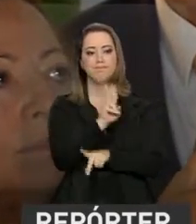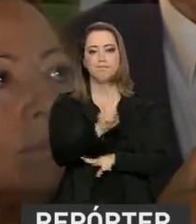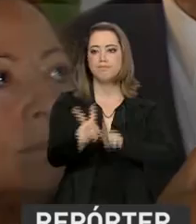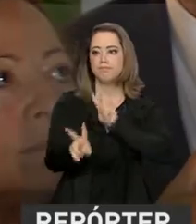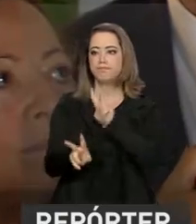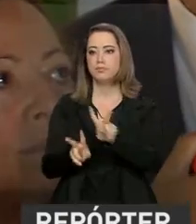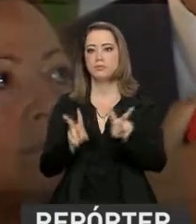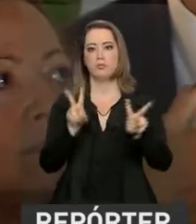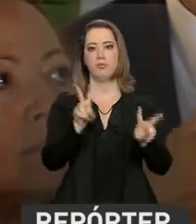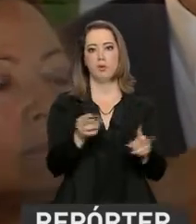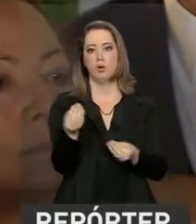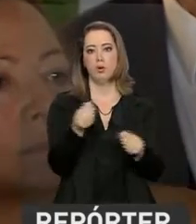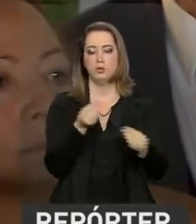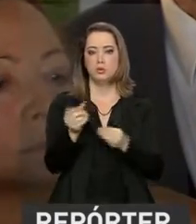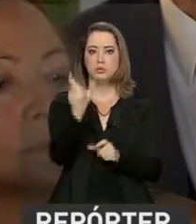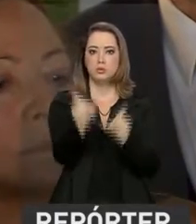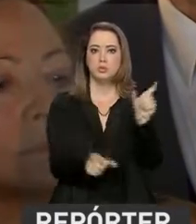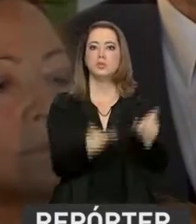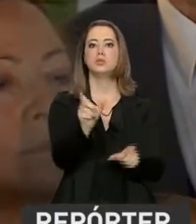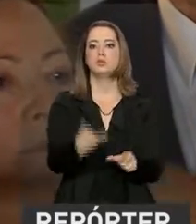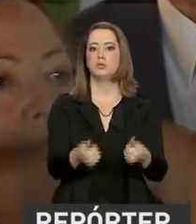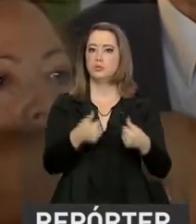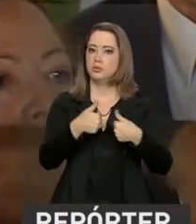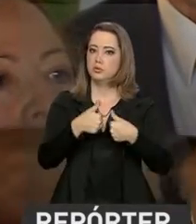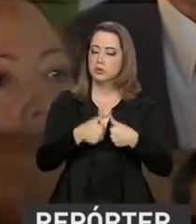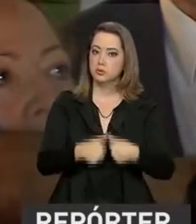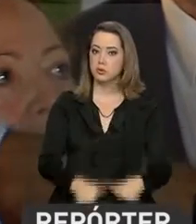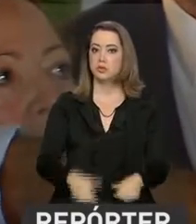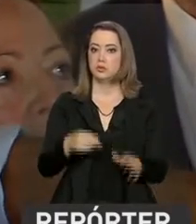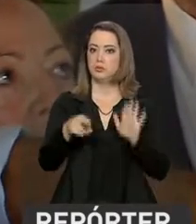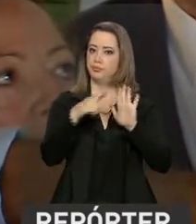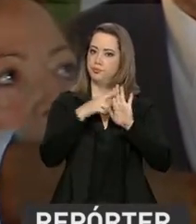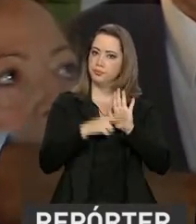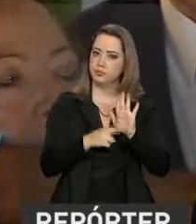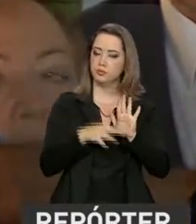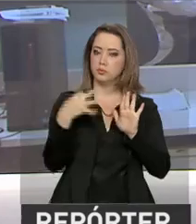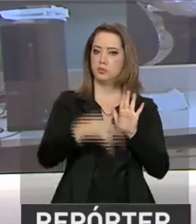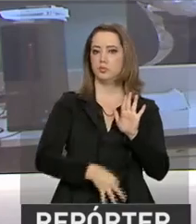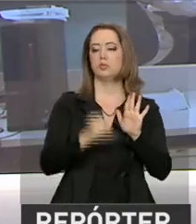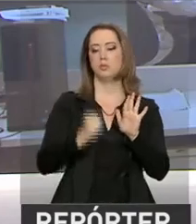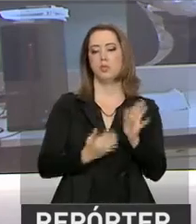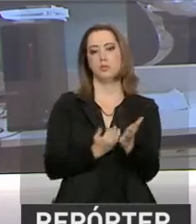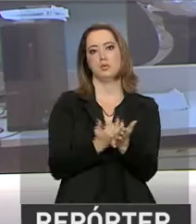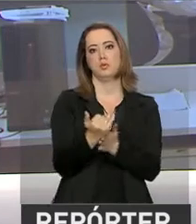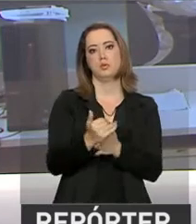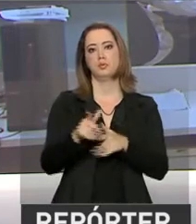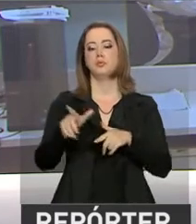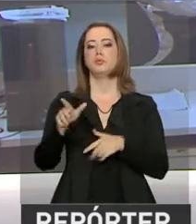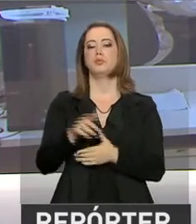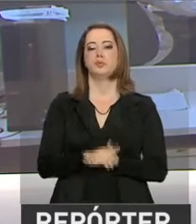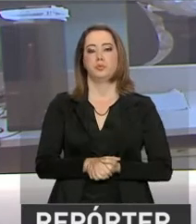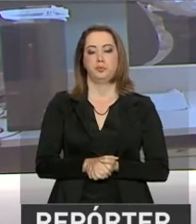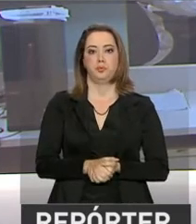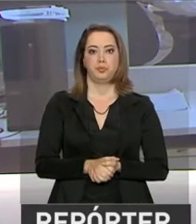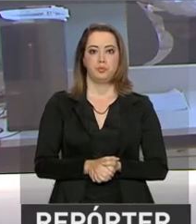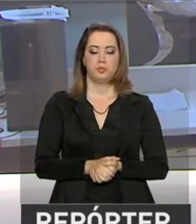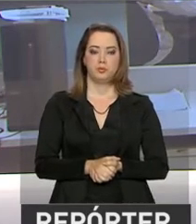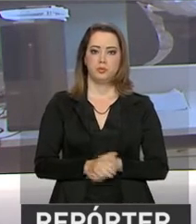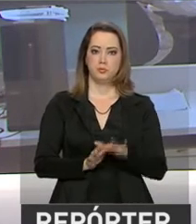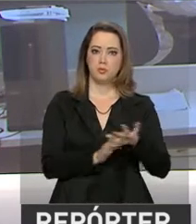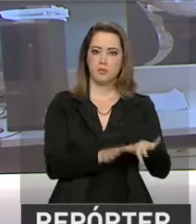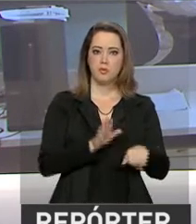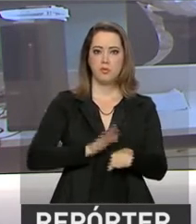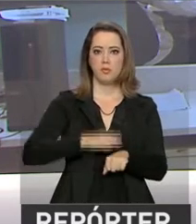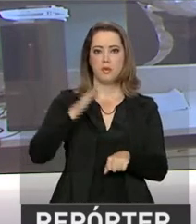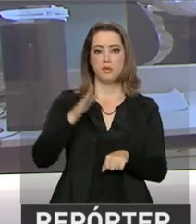que aquelas pessoas que se enquadram no protocolo possam iniciar o tratamento. Mais infraestrutura para conhecer